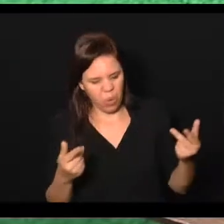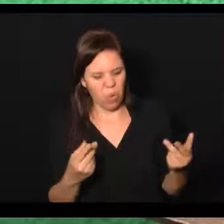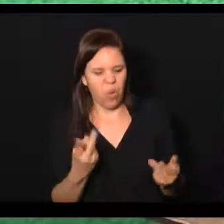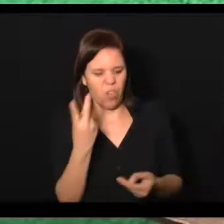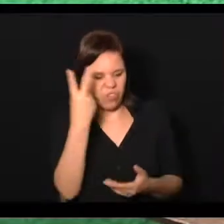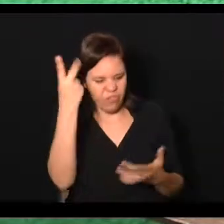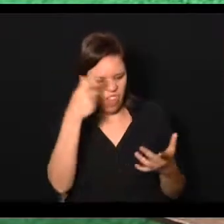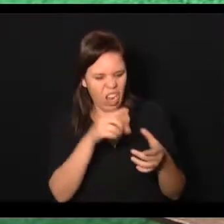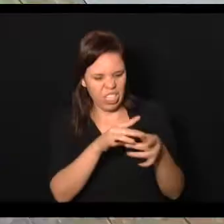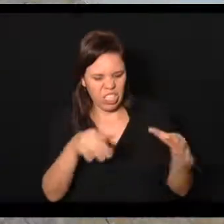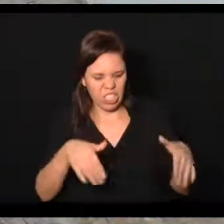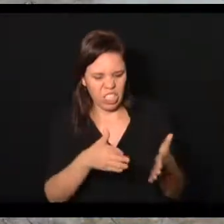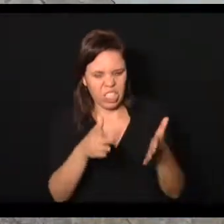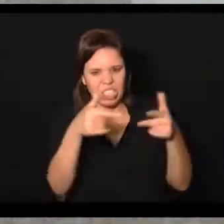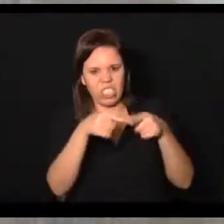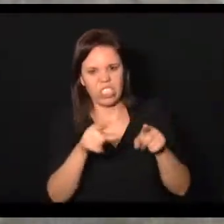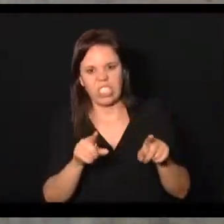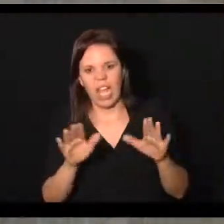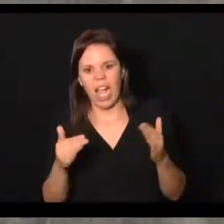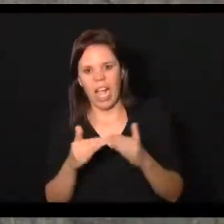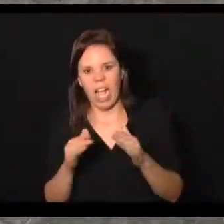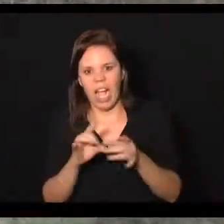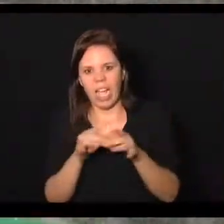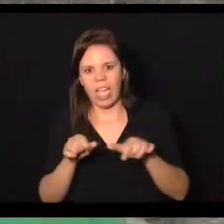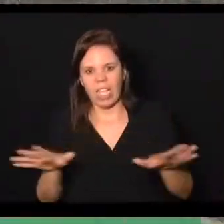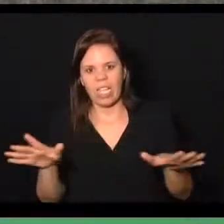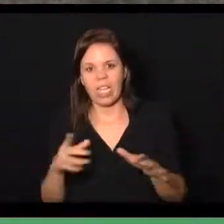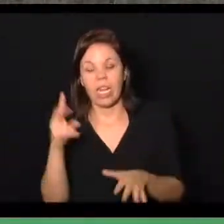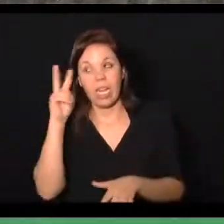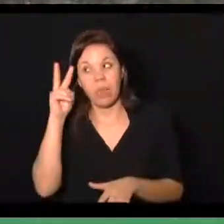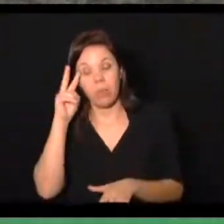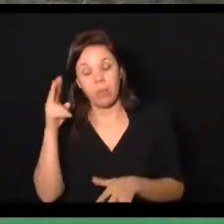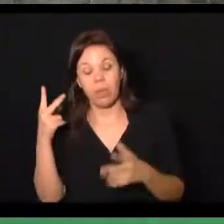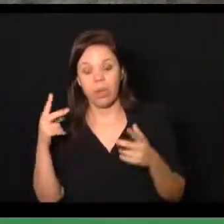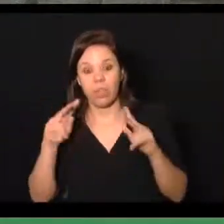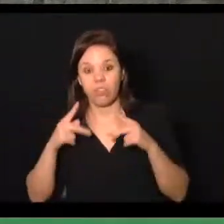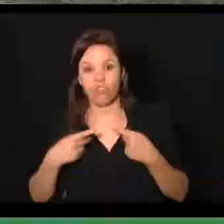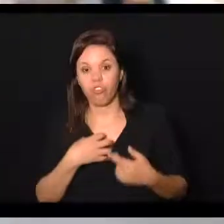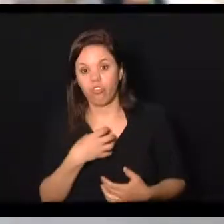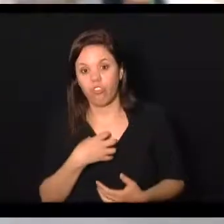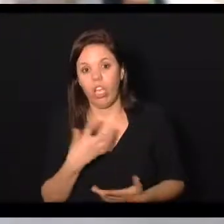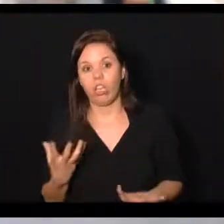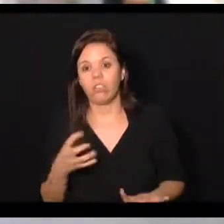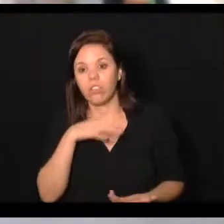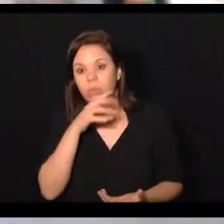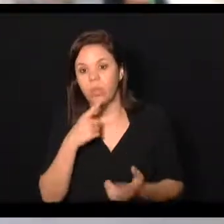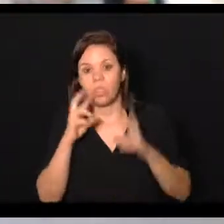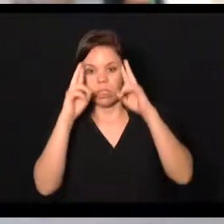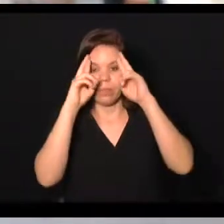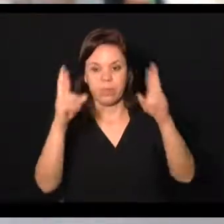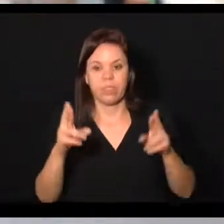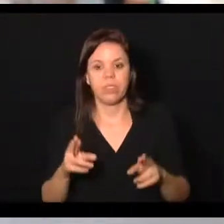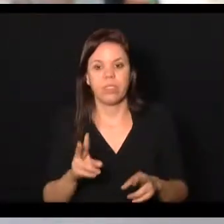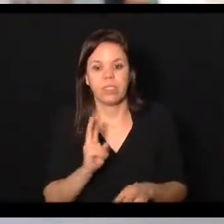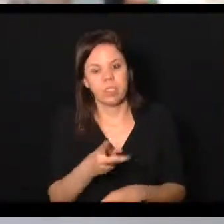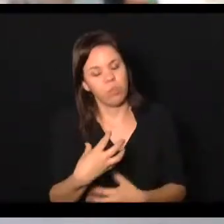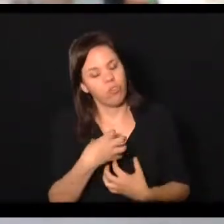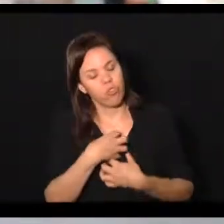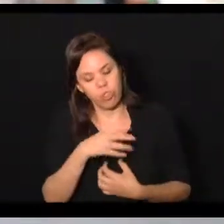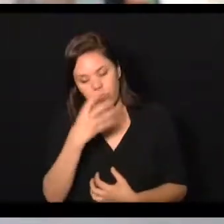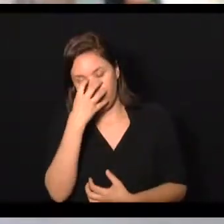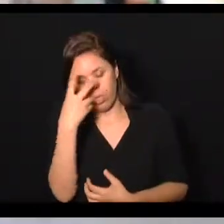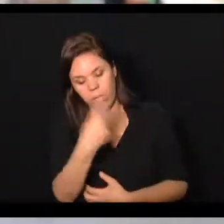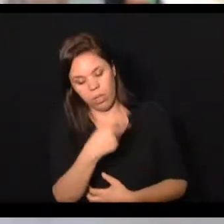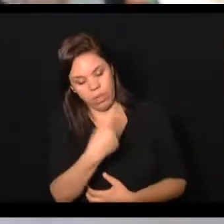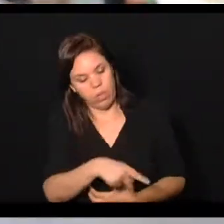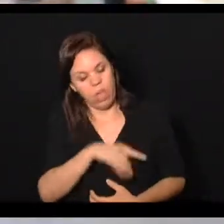meio do caminho. Sempre lembrando que a natureza do animal deve ser respeitada. sempre eles vão ser cães. E a gente, entendendo o